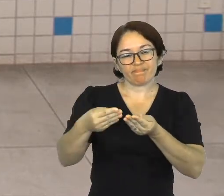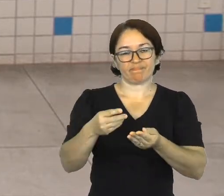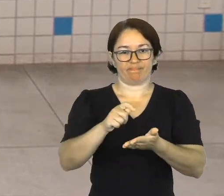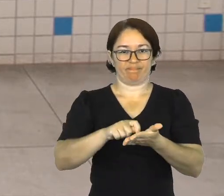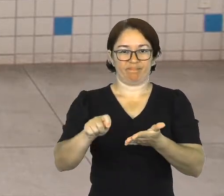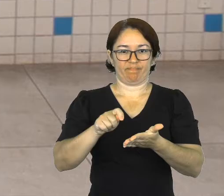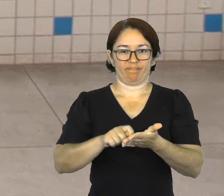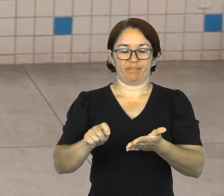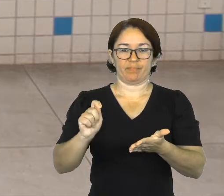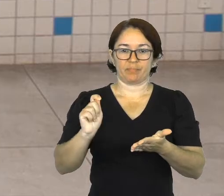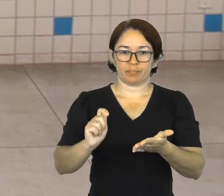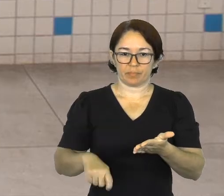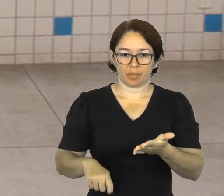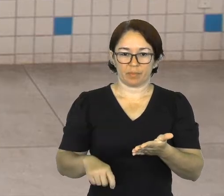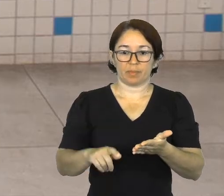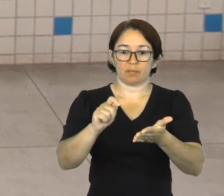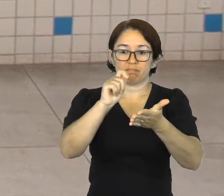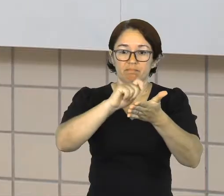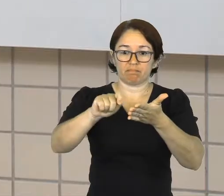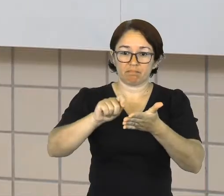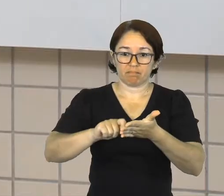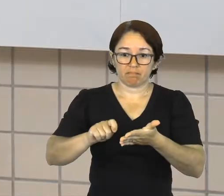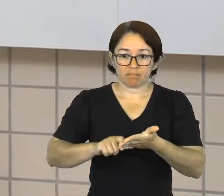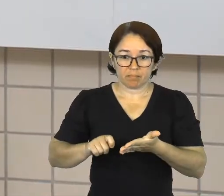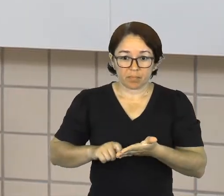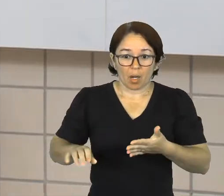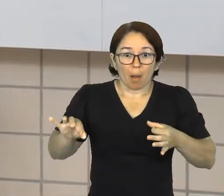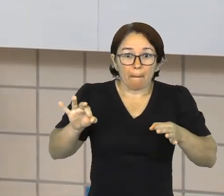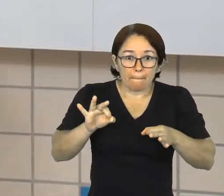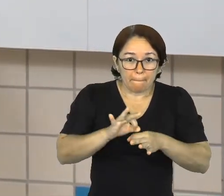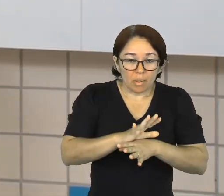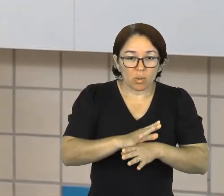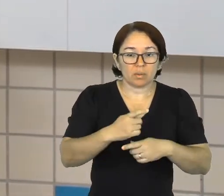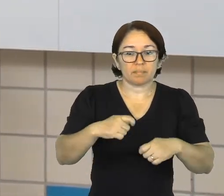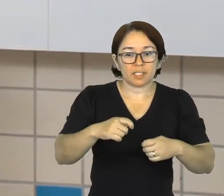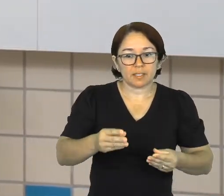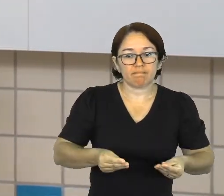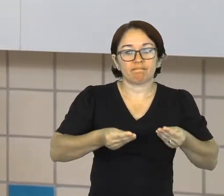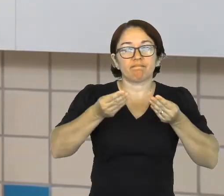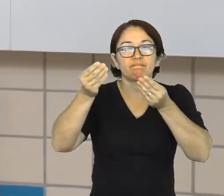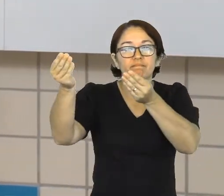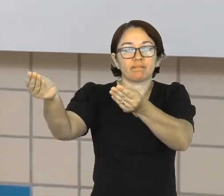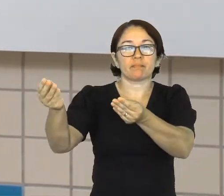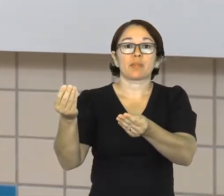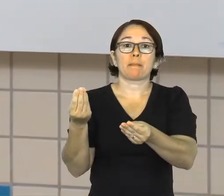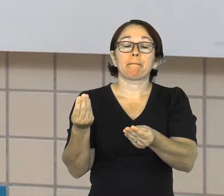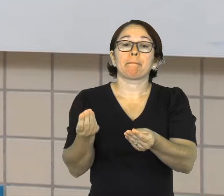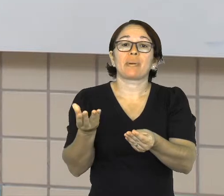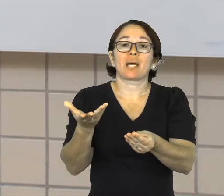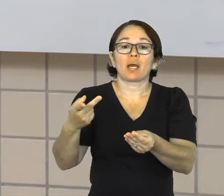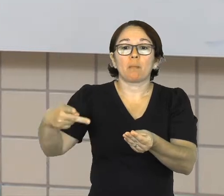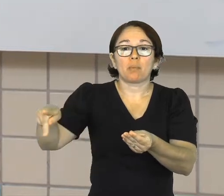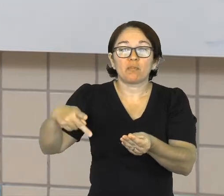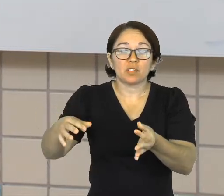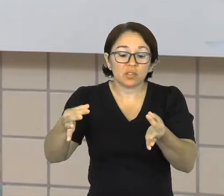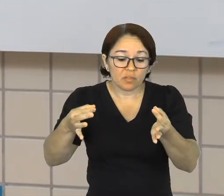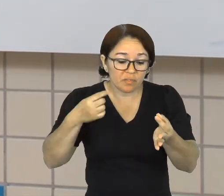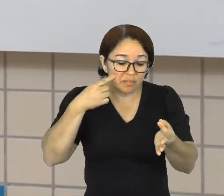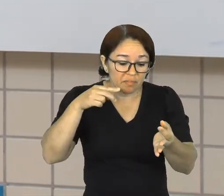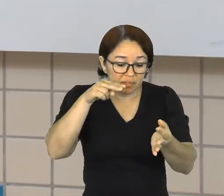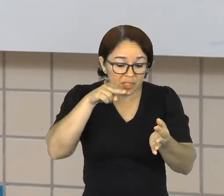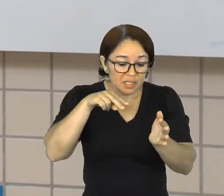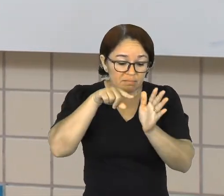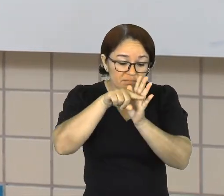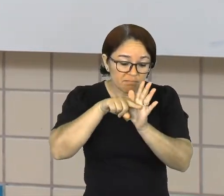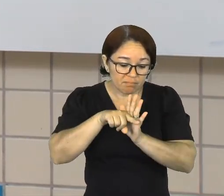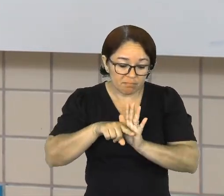de devolver o bloco, porque a devolução do bloco é de suma importância para o professor poder avaliar vocês e lançar a nota de vocês, tá?